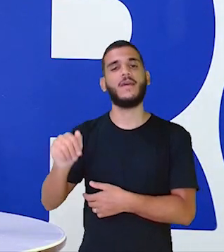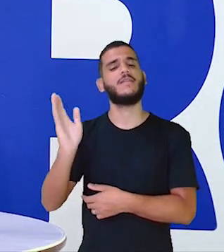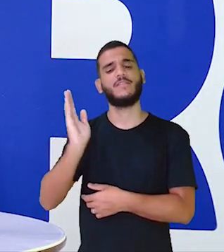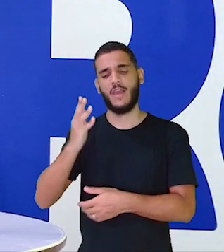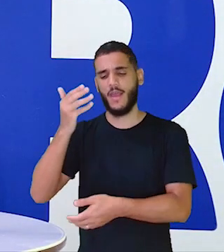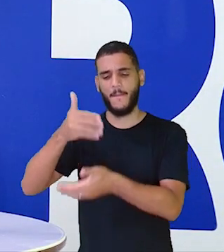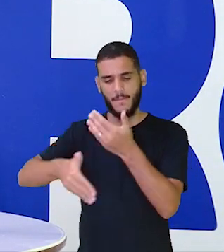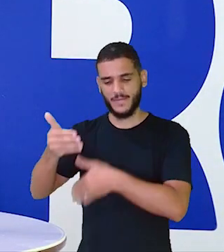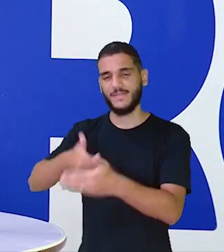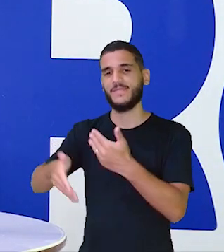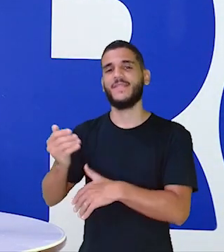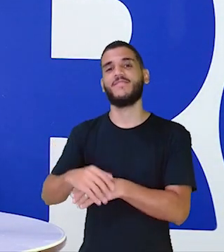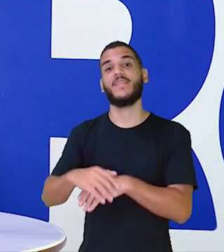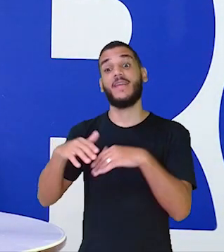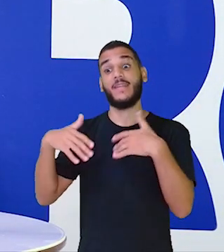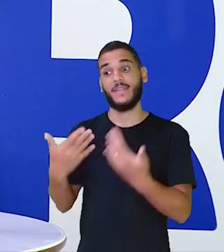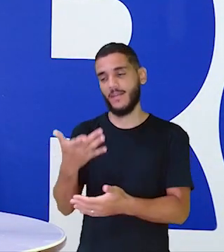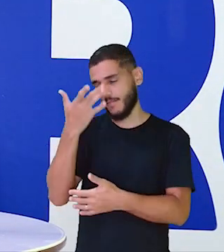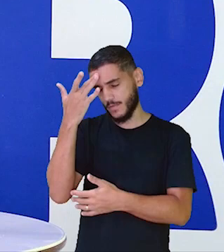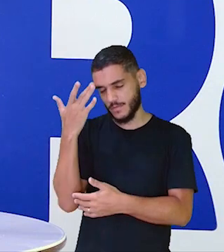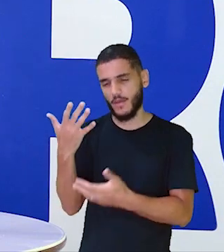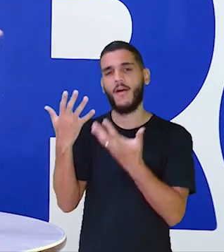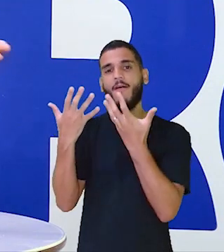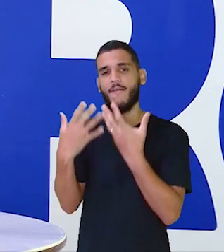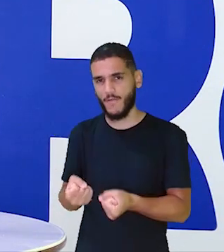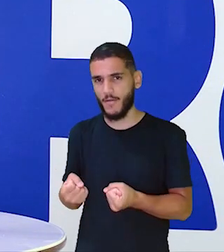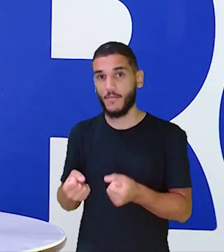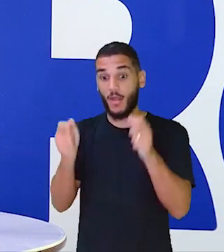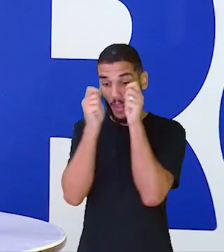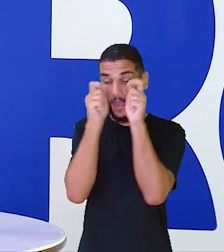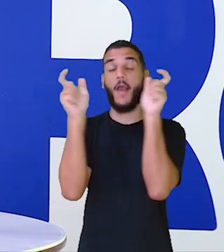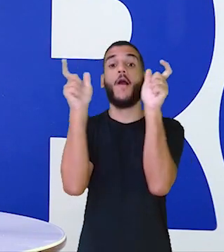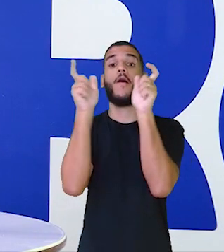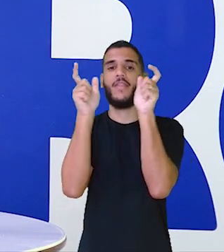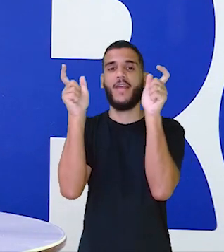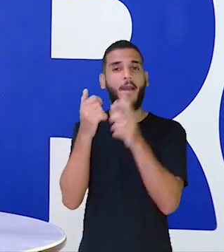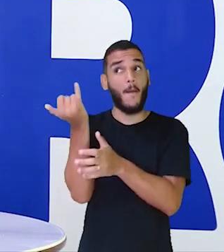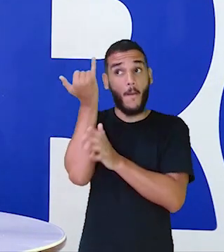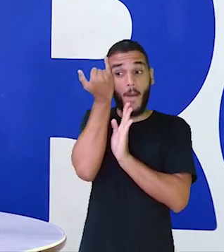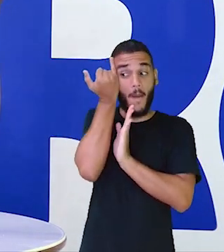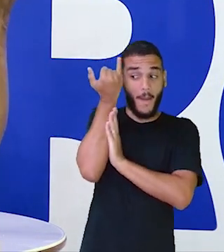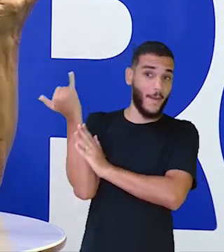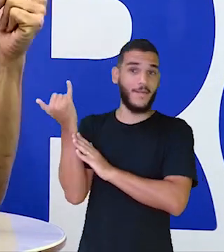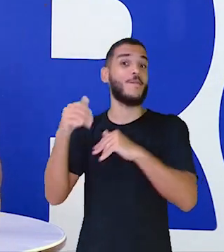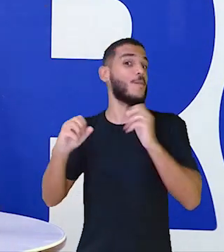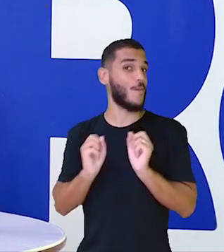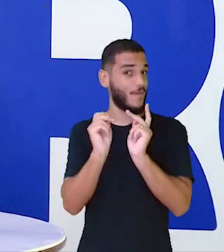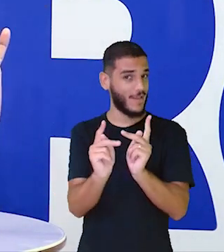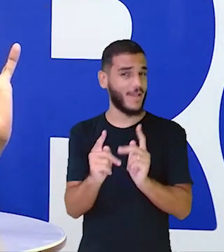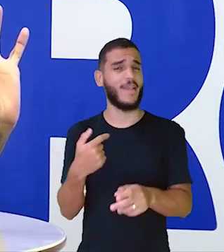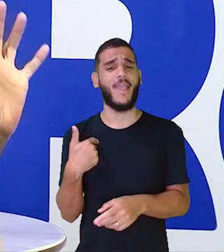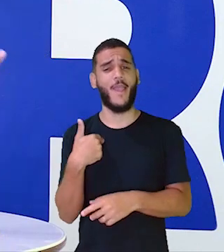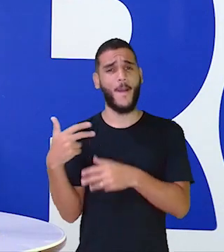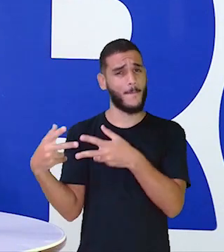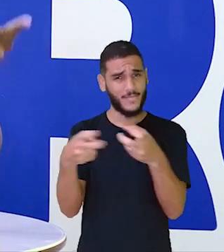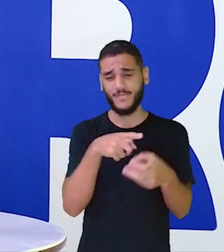chegou por aqui, viu? Então, olha, gente, bora acordar, né? Olha, bate palma, chama essa coragem, que eu quero ver vocês